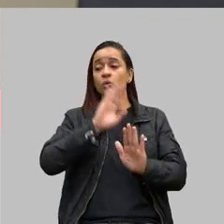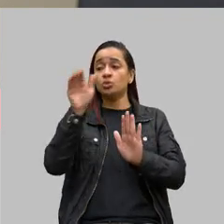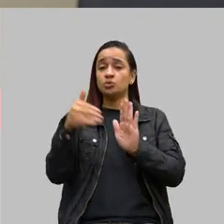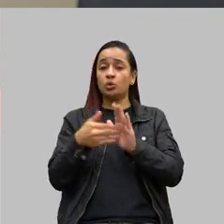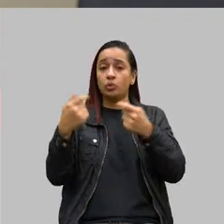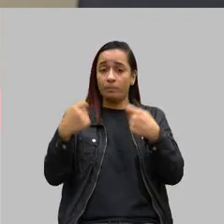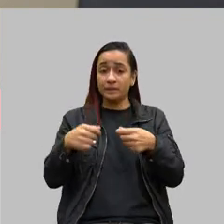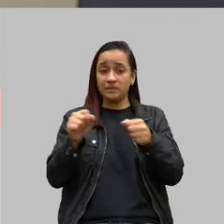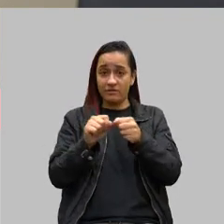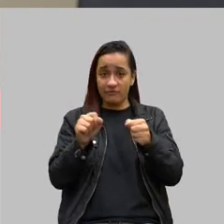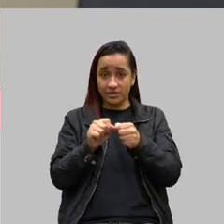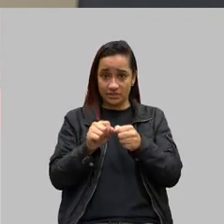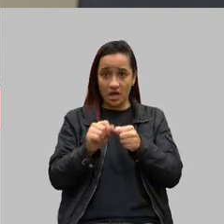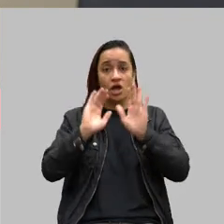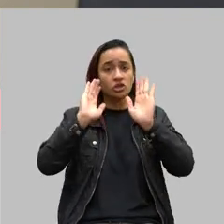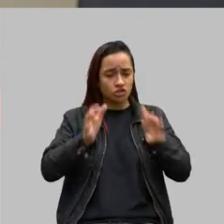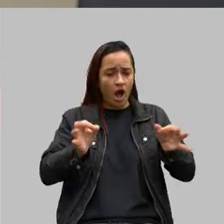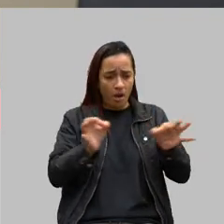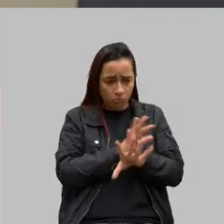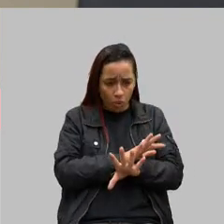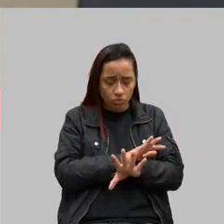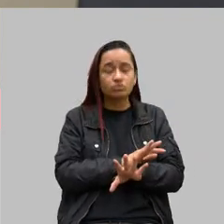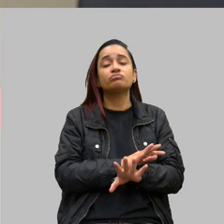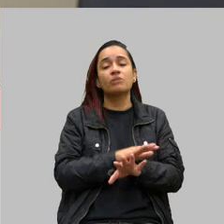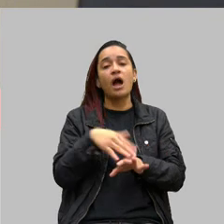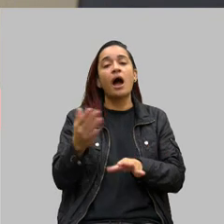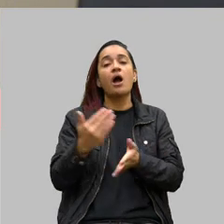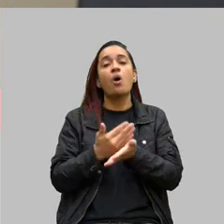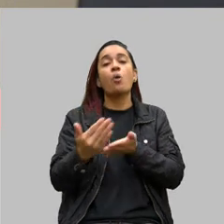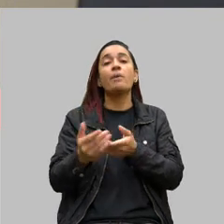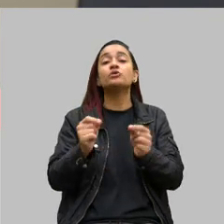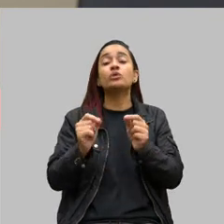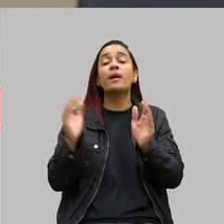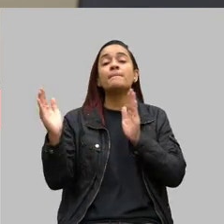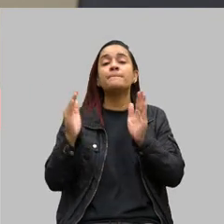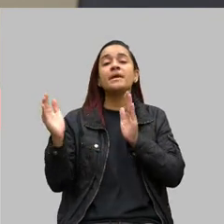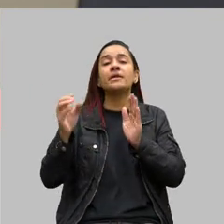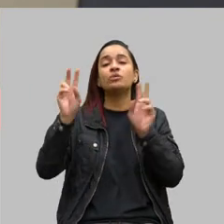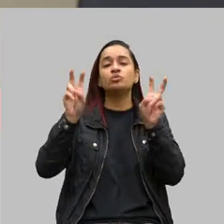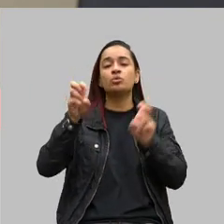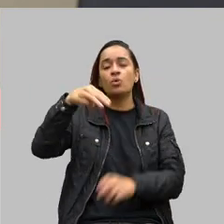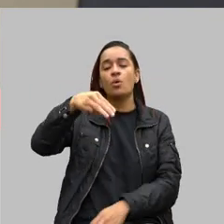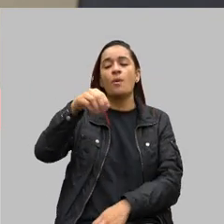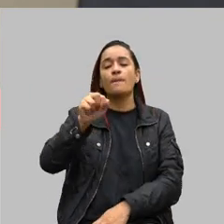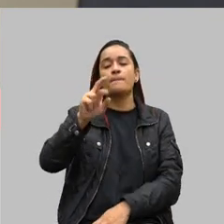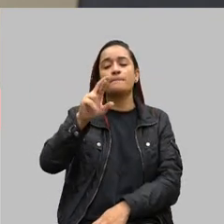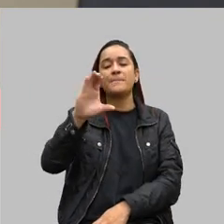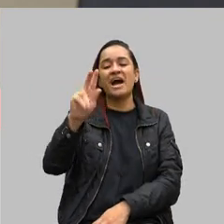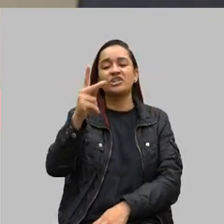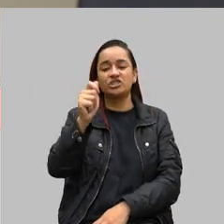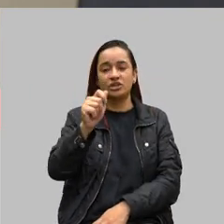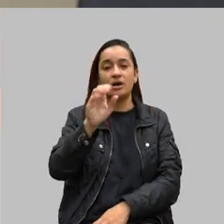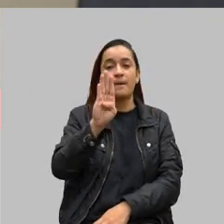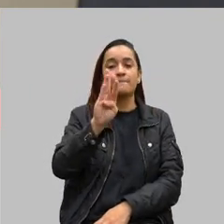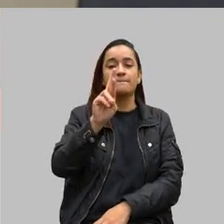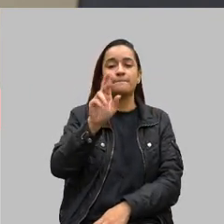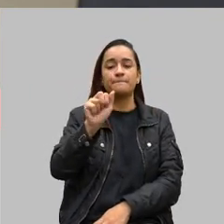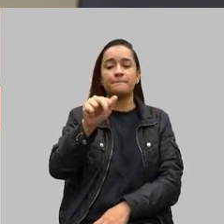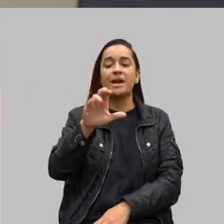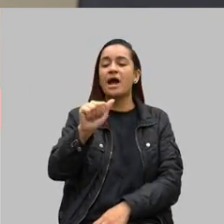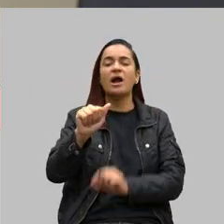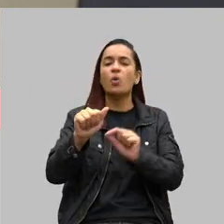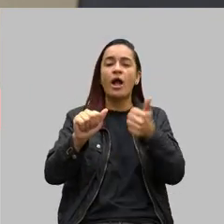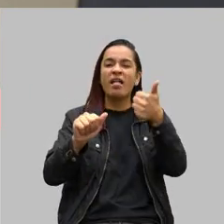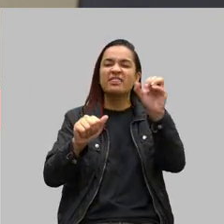pedágio foi feito aí inicia do que a gente chama de período de marcha branca que são 10 dias né de ampla comunicação paraa imprensa